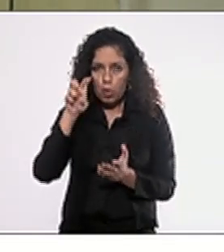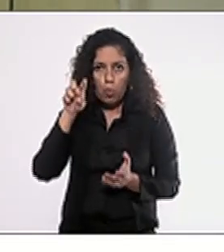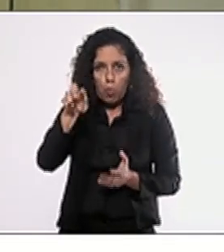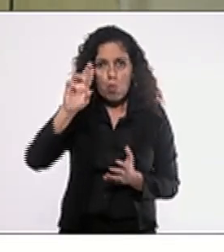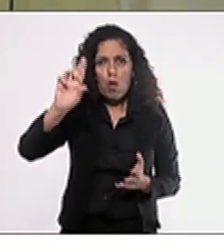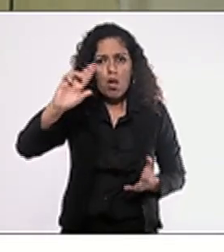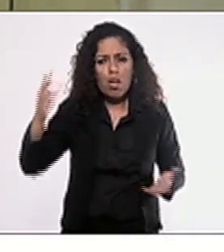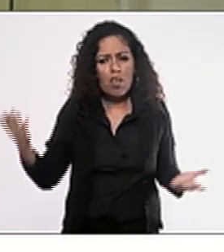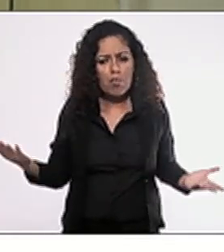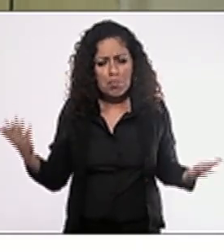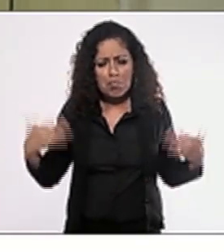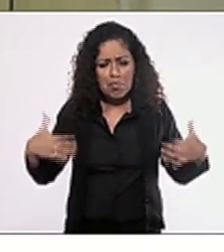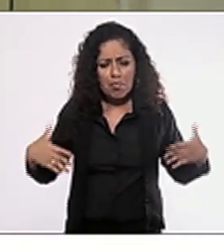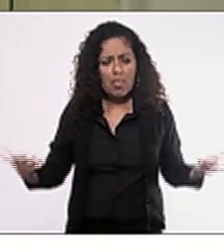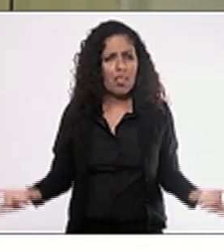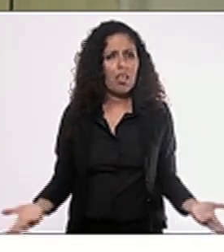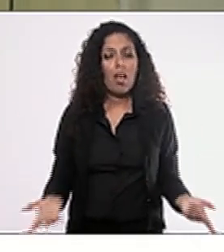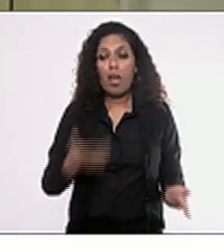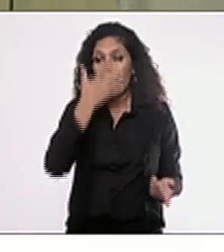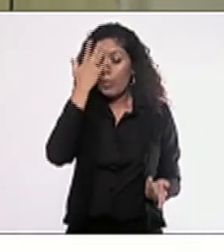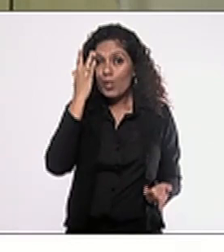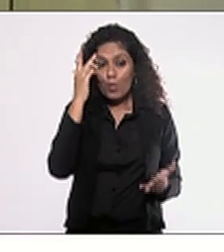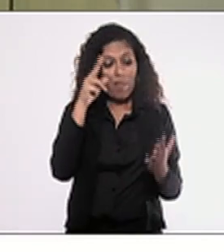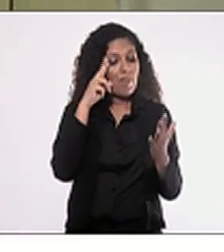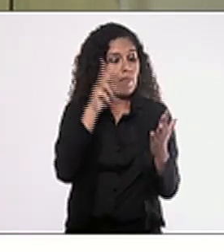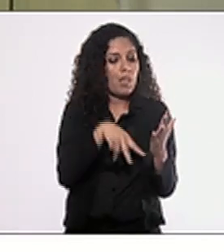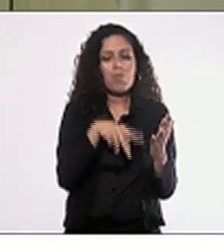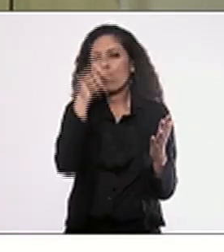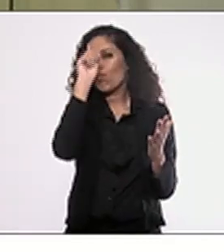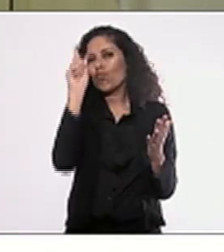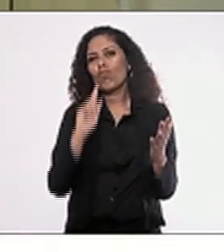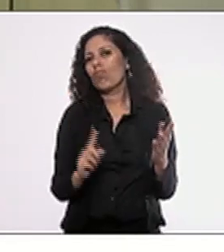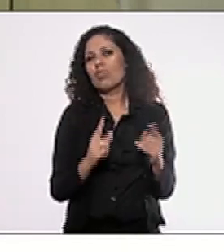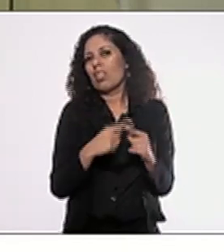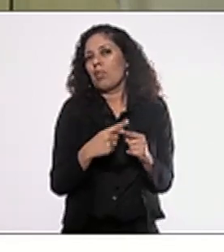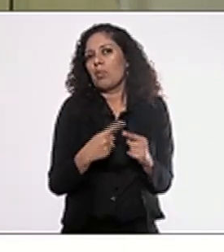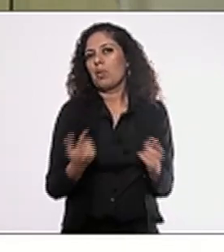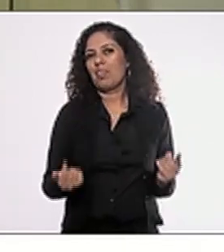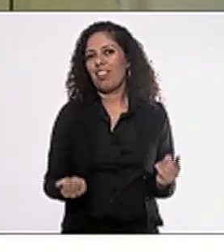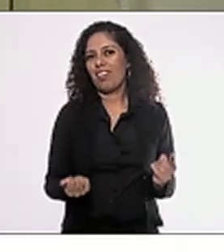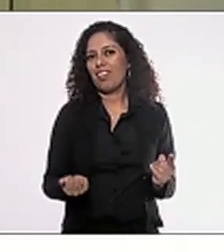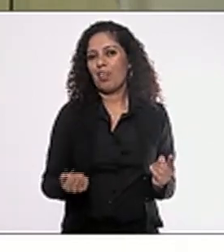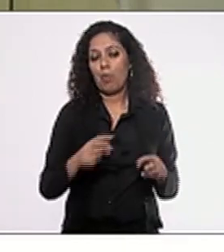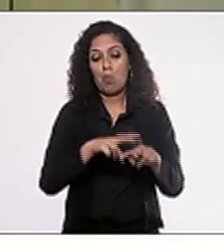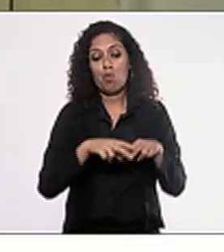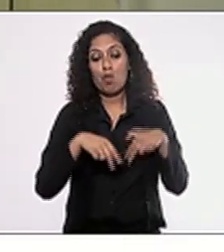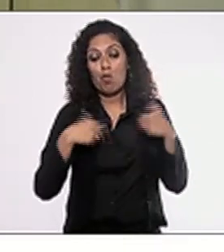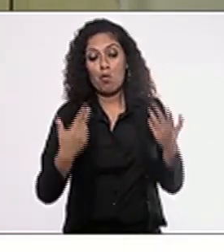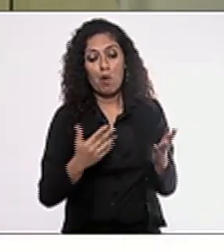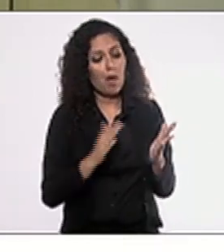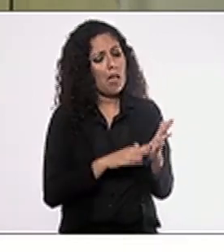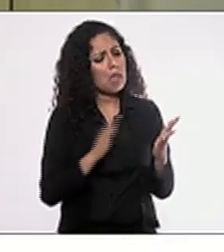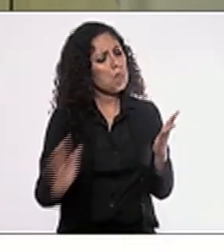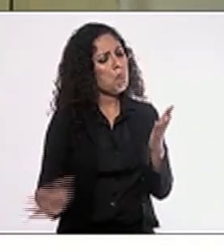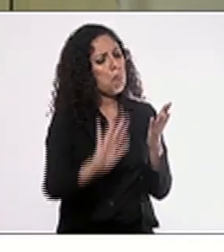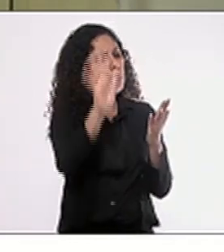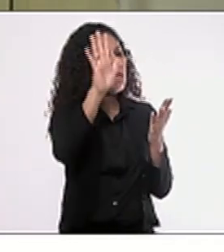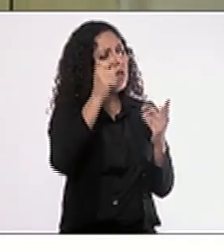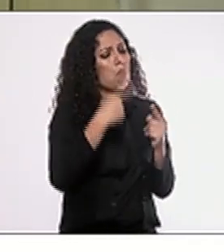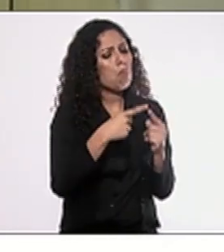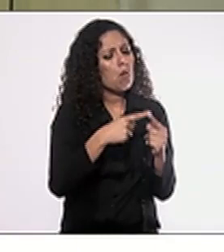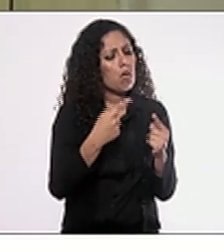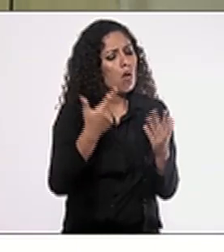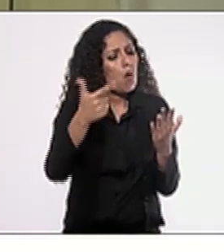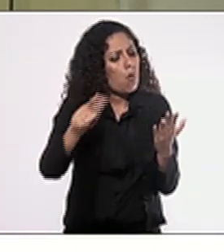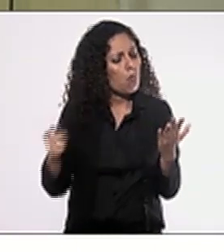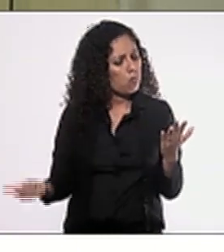para o consumidor identificar a razão pela qual aquela conta veio num valor muito mais elevado do que as